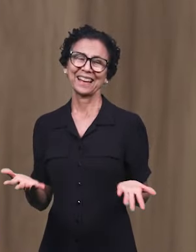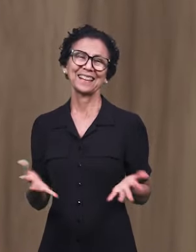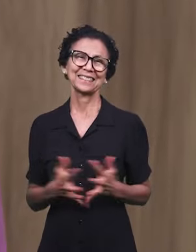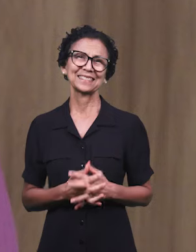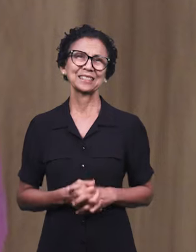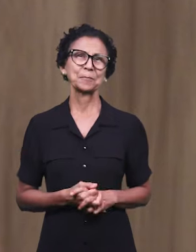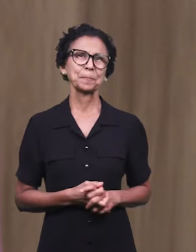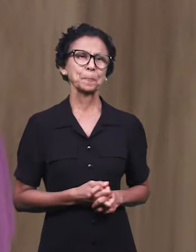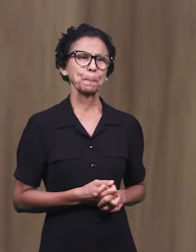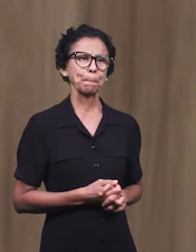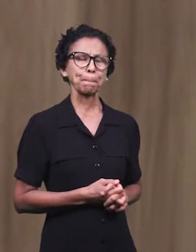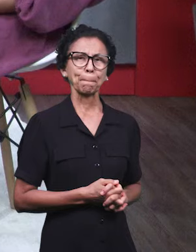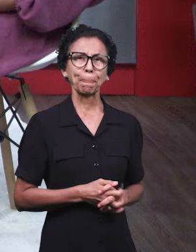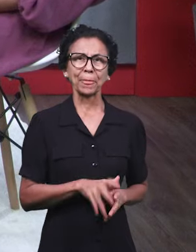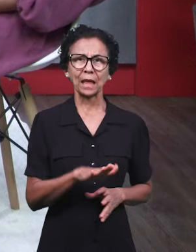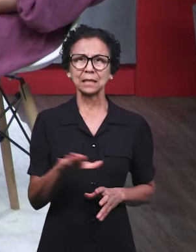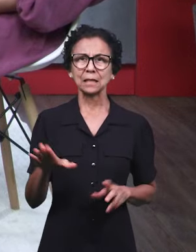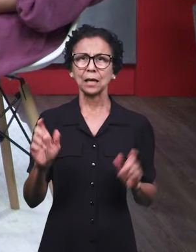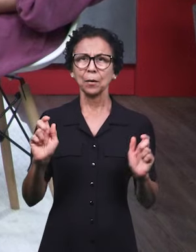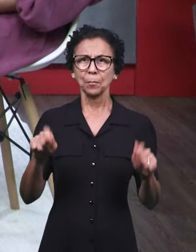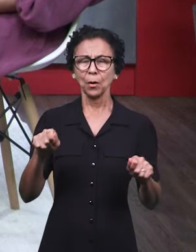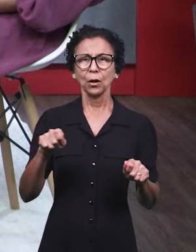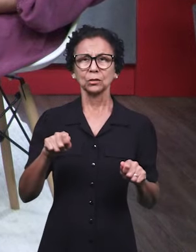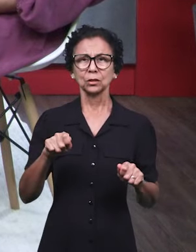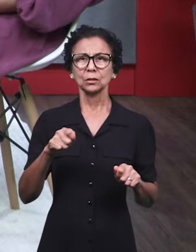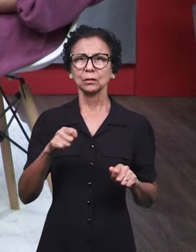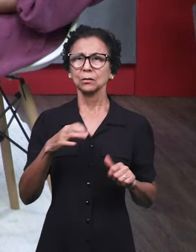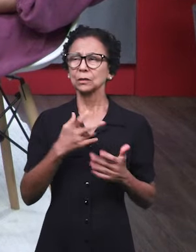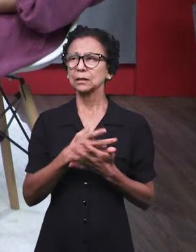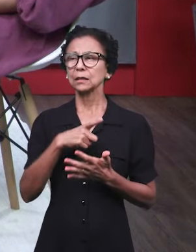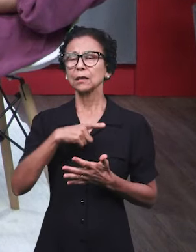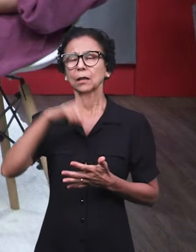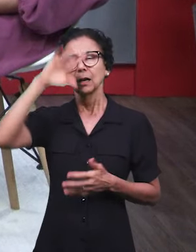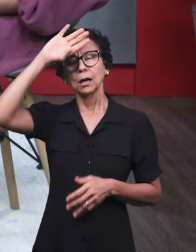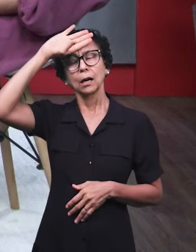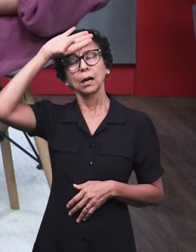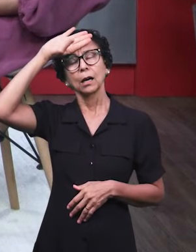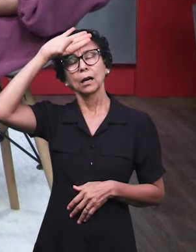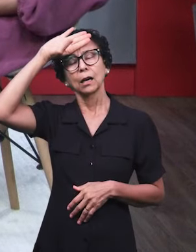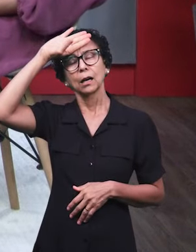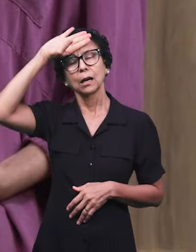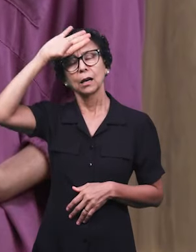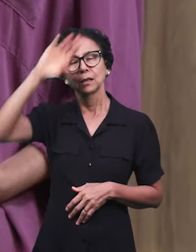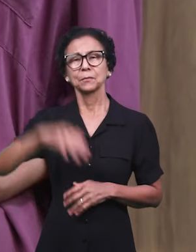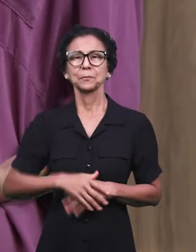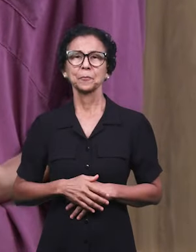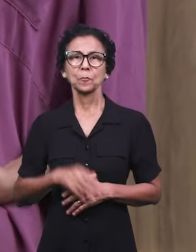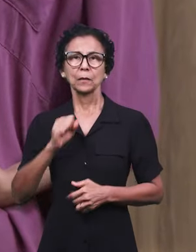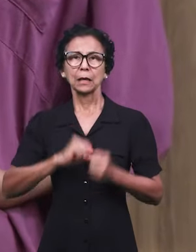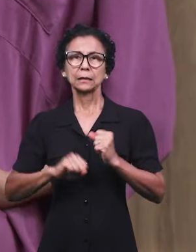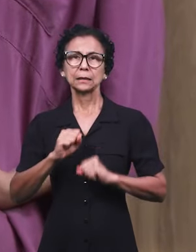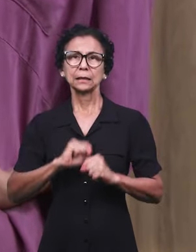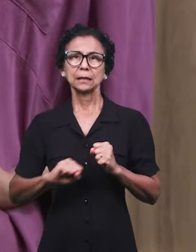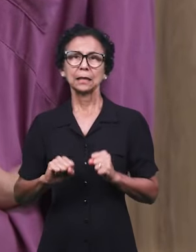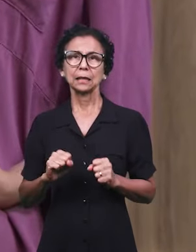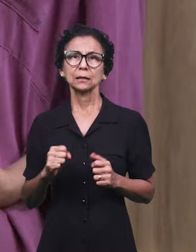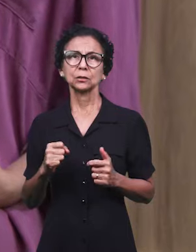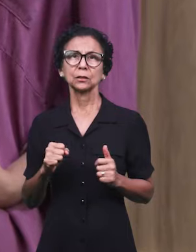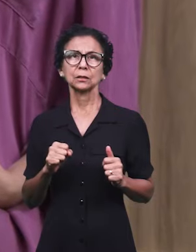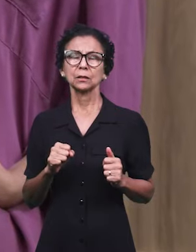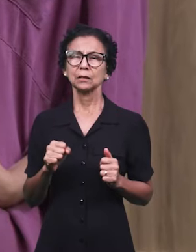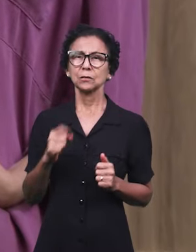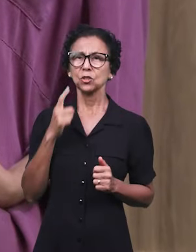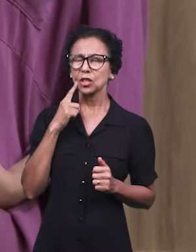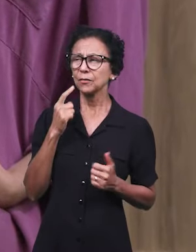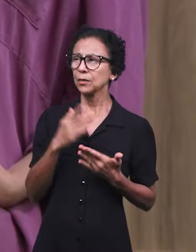é basicamente isso. Essas crianças, elas podem ter febre, doutora? Tem isso também? Por exemplo, ansiedade de separação. Pode